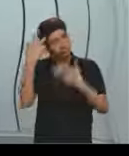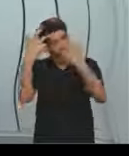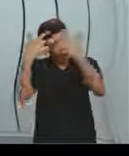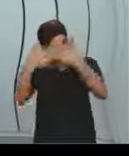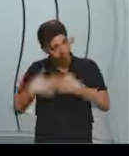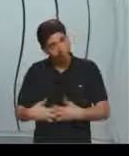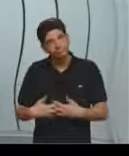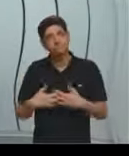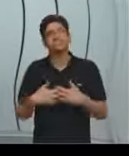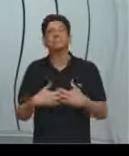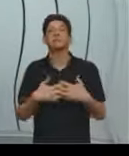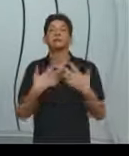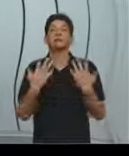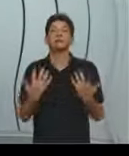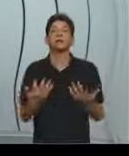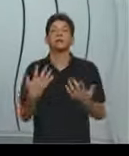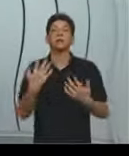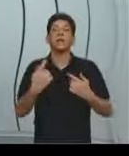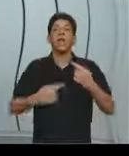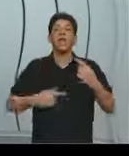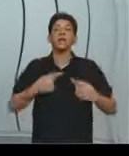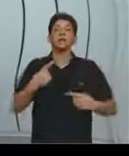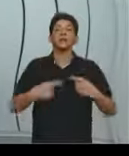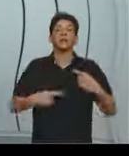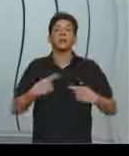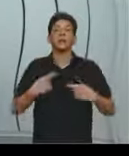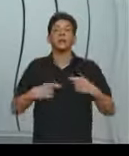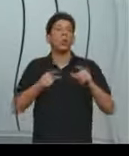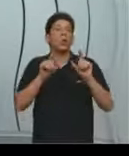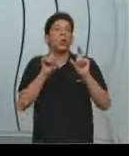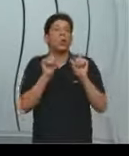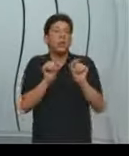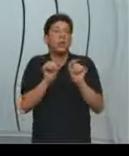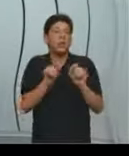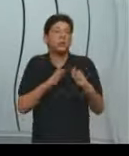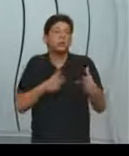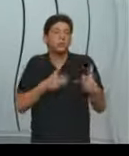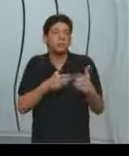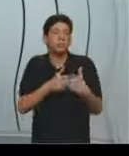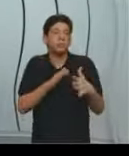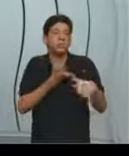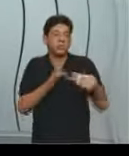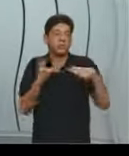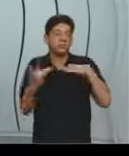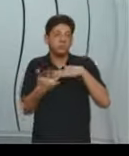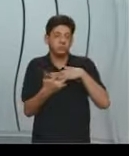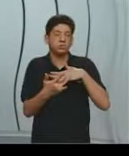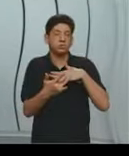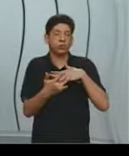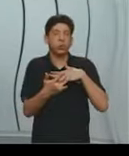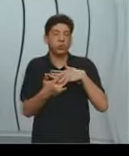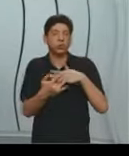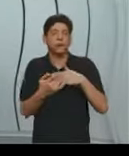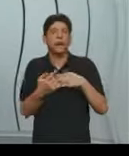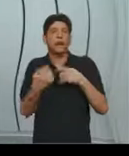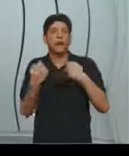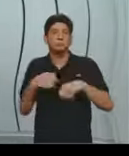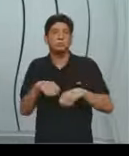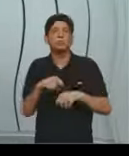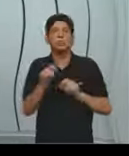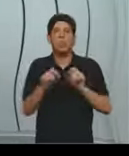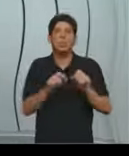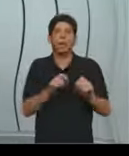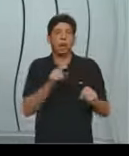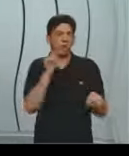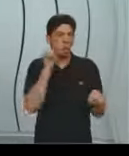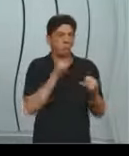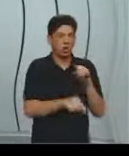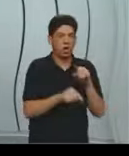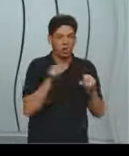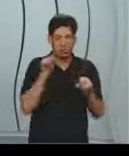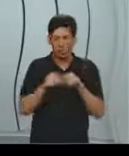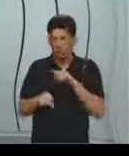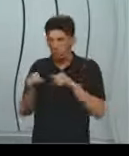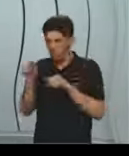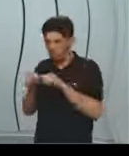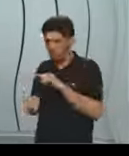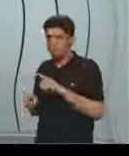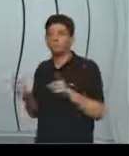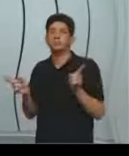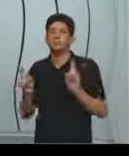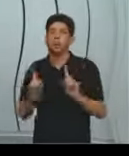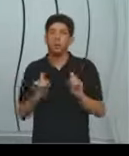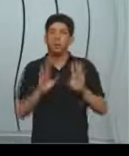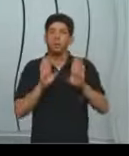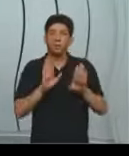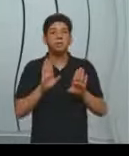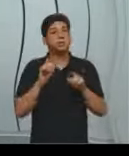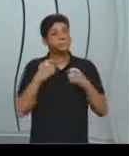e Inclusive a discussão é o limite das redes sociais até que ponto também pode isso não estou pregando que tem que ser censura não e eu acho que é melhor